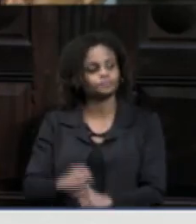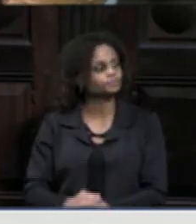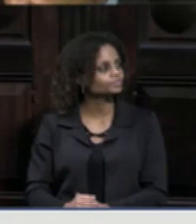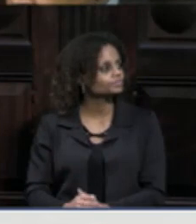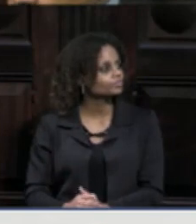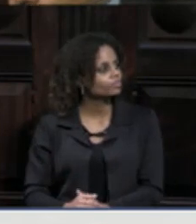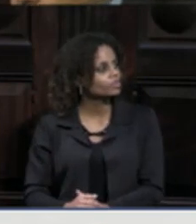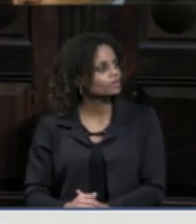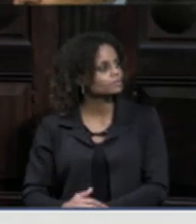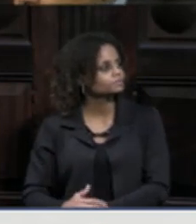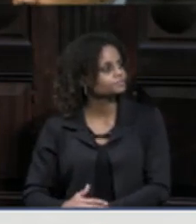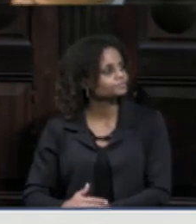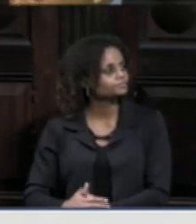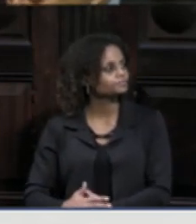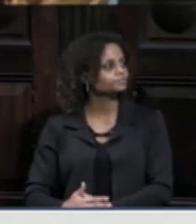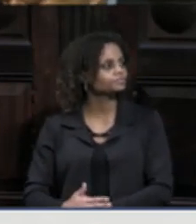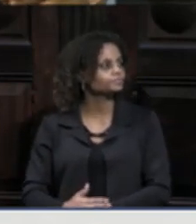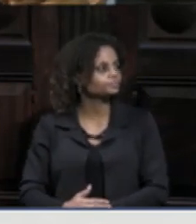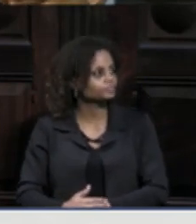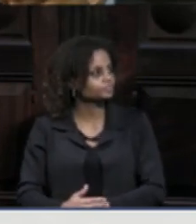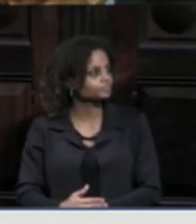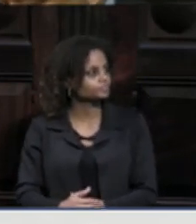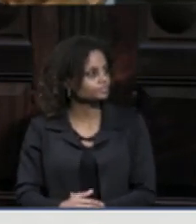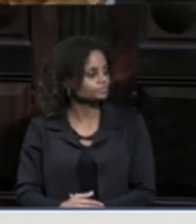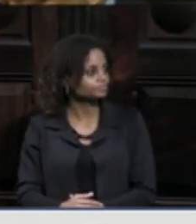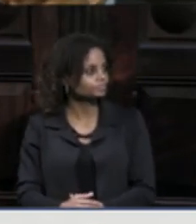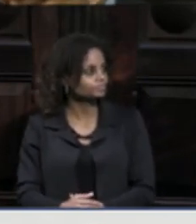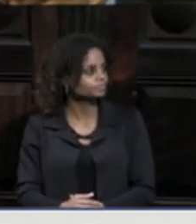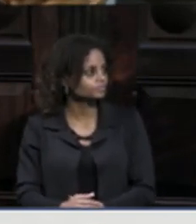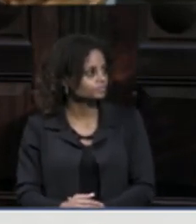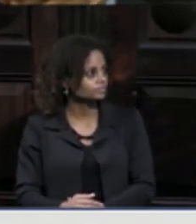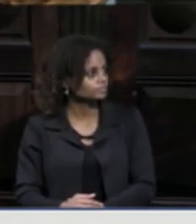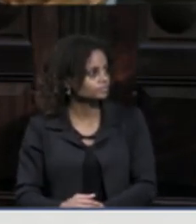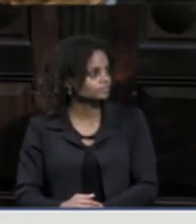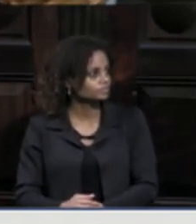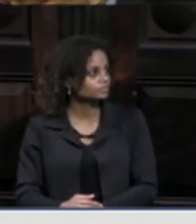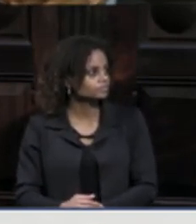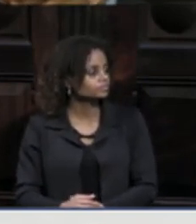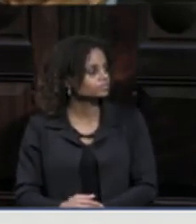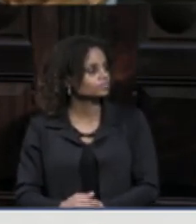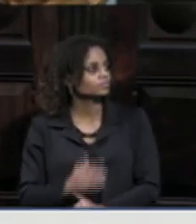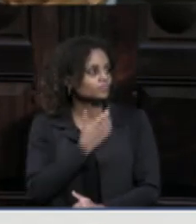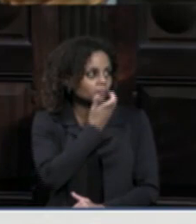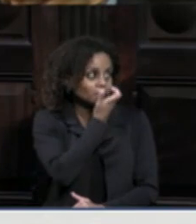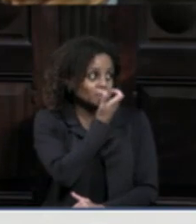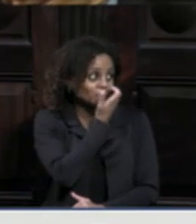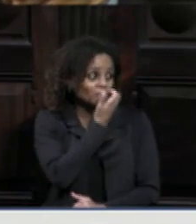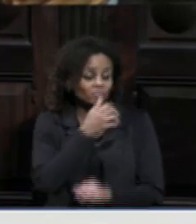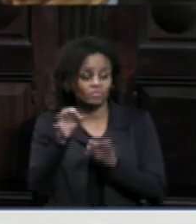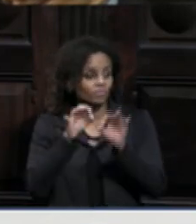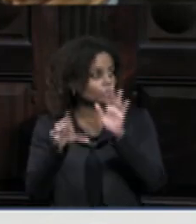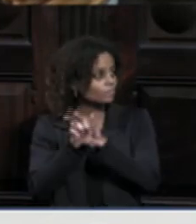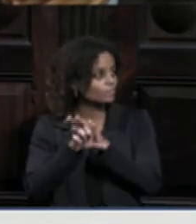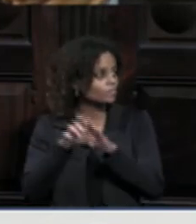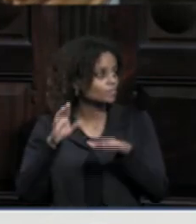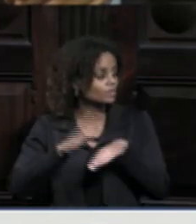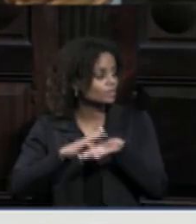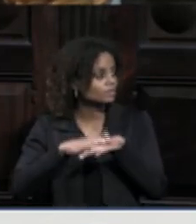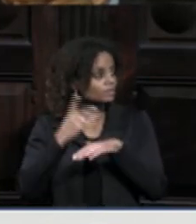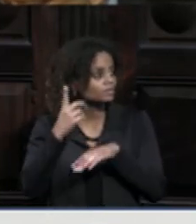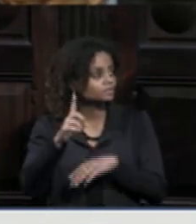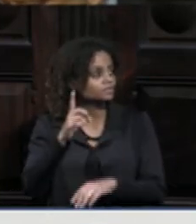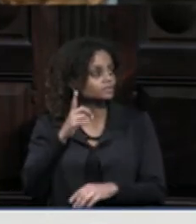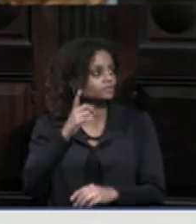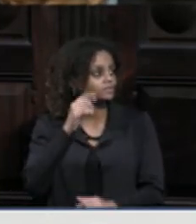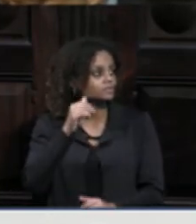Indicação legislativa de autoria da deputada Zeidan Lula, que indica ao excelentíssimo senhor governador do Estado do Rio de Janeiro, Luiz Fernando de Souza, o envio de mensagem expondo sobre a inclusão